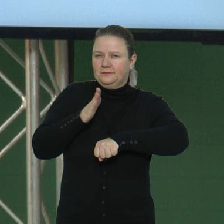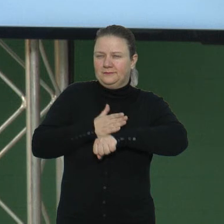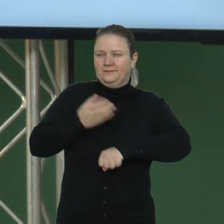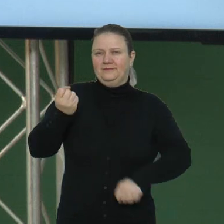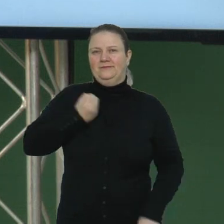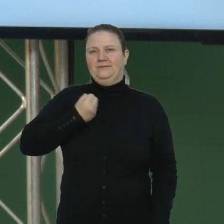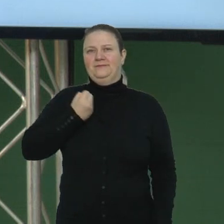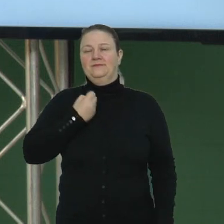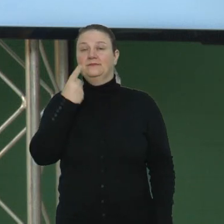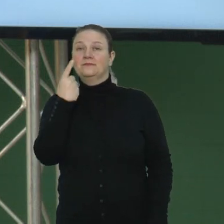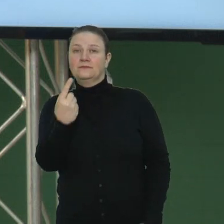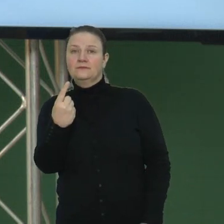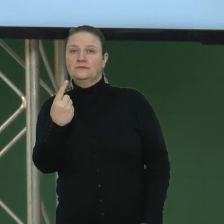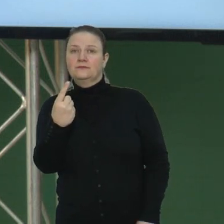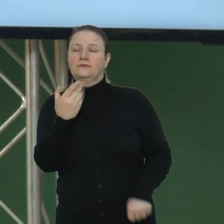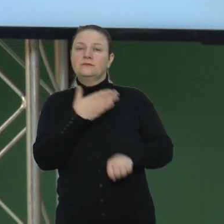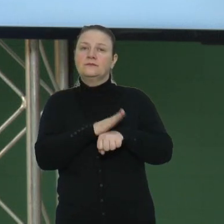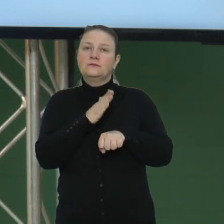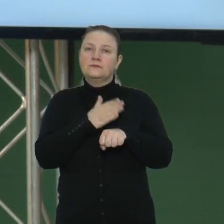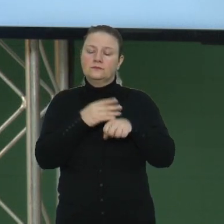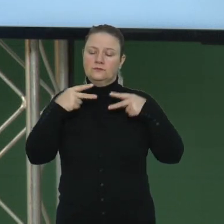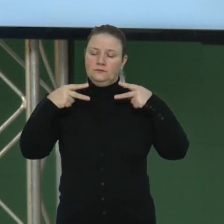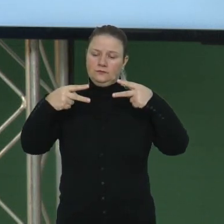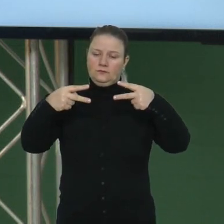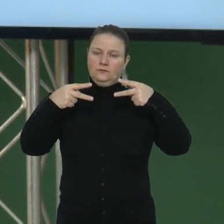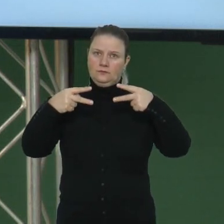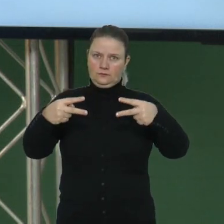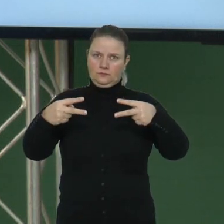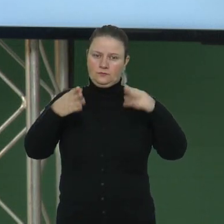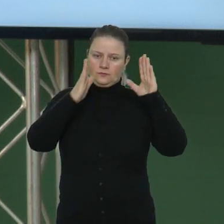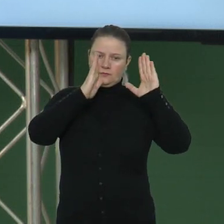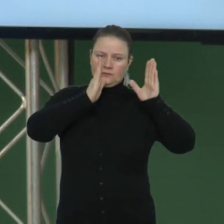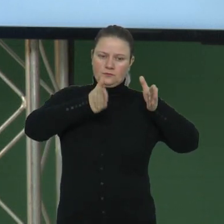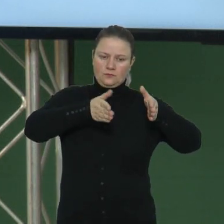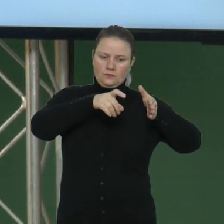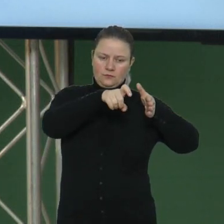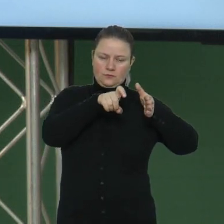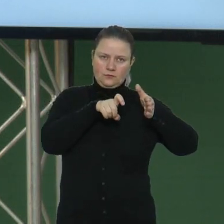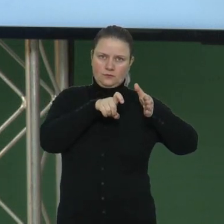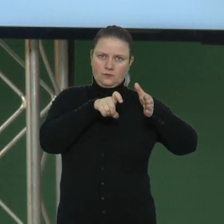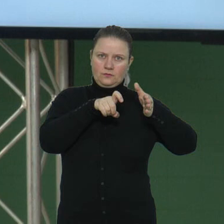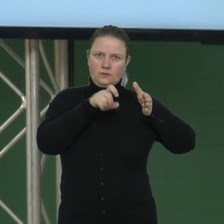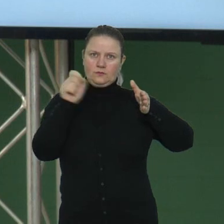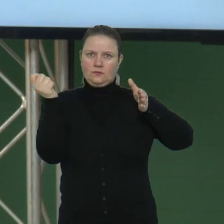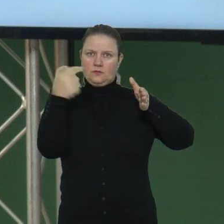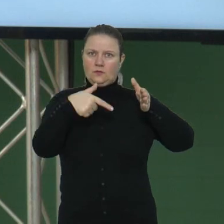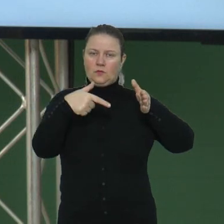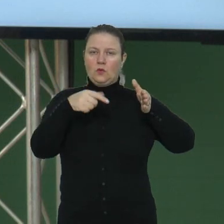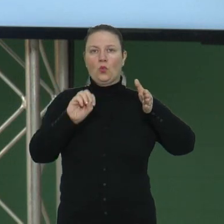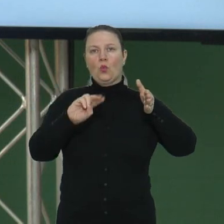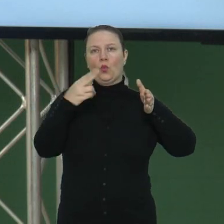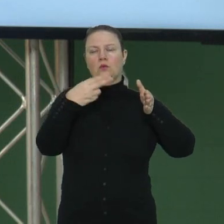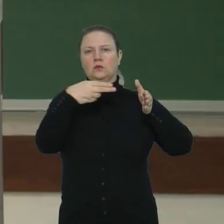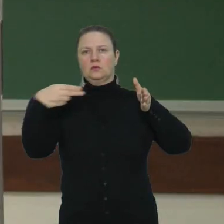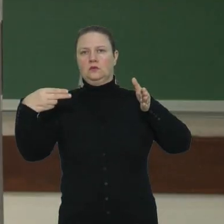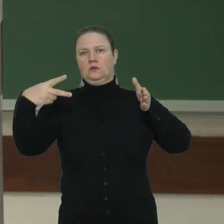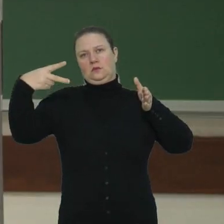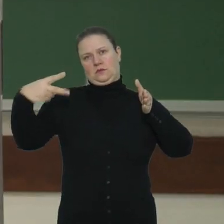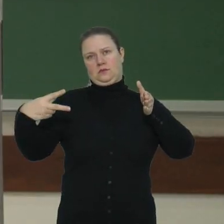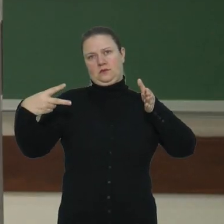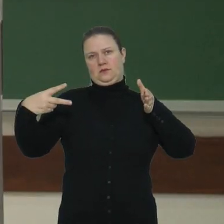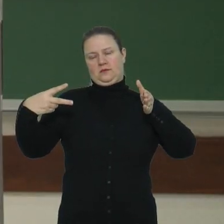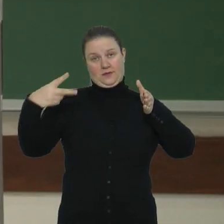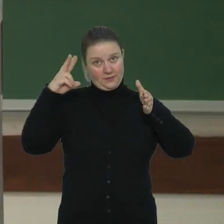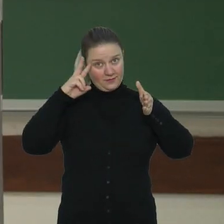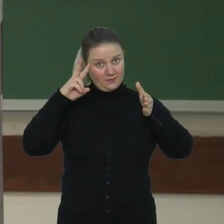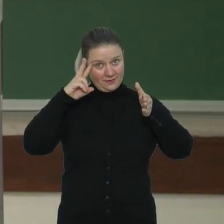hoje. Qual que é? Resolva a inequação módulo de x maior ou igual a 2. Olha a dica do coleguinha